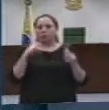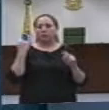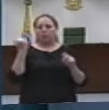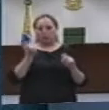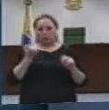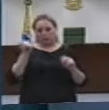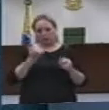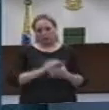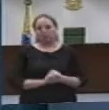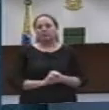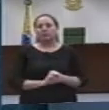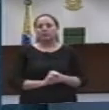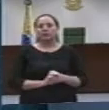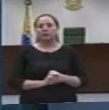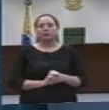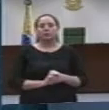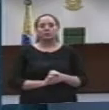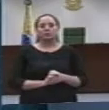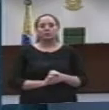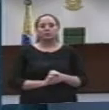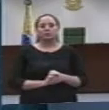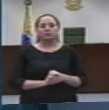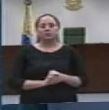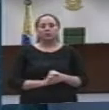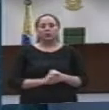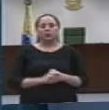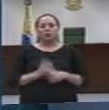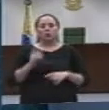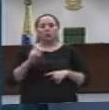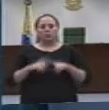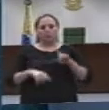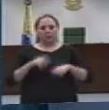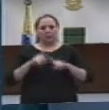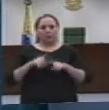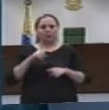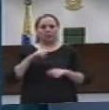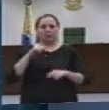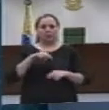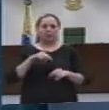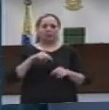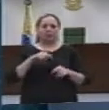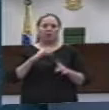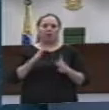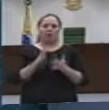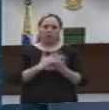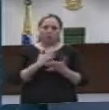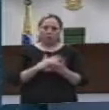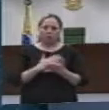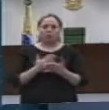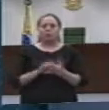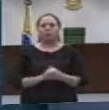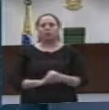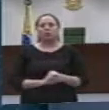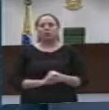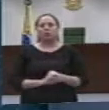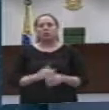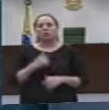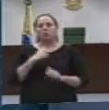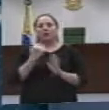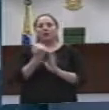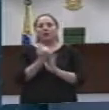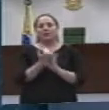material mas tem temos aqui números né inclusive até uma lista